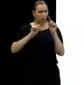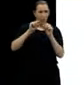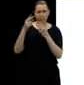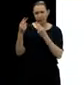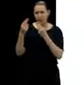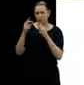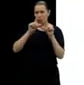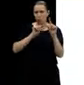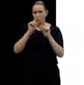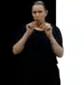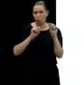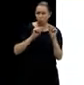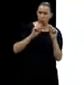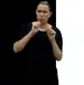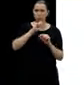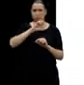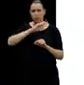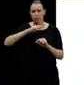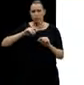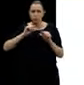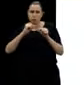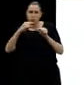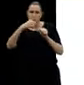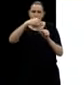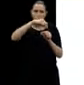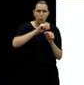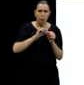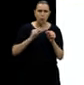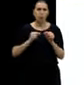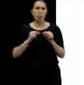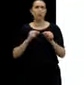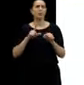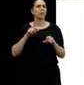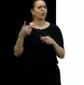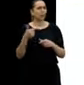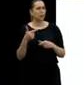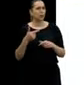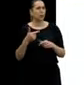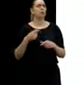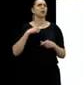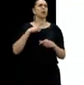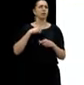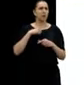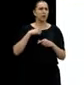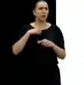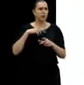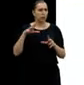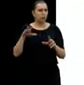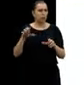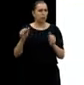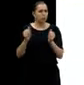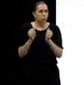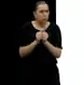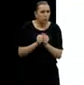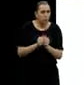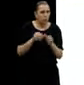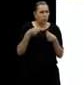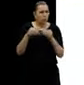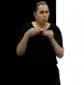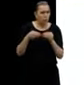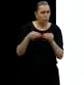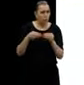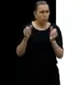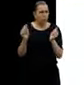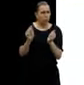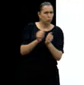uma estrelinha do mar, ter essas perninhas puxadinhas. A segunda, ser aderida ao plástico. O que significa